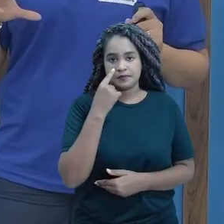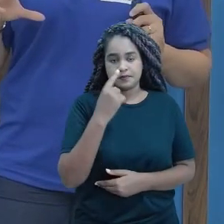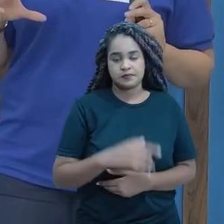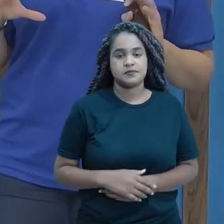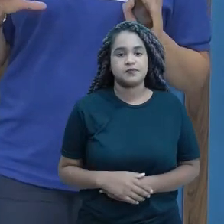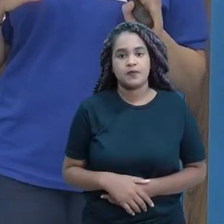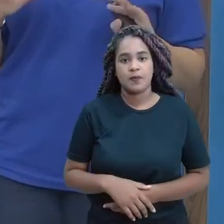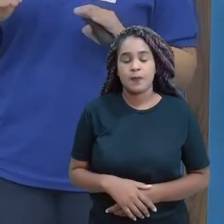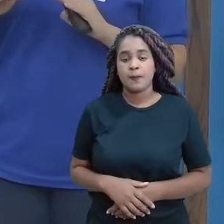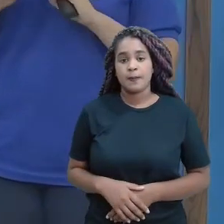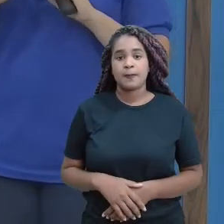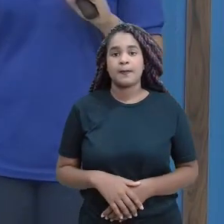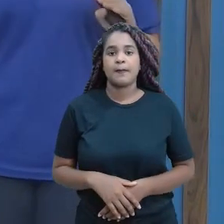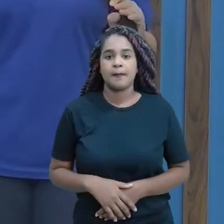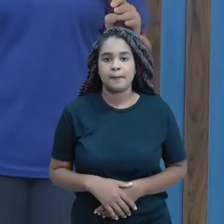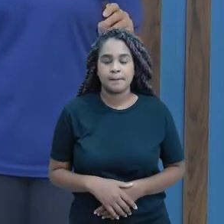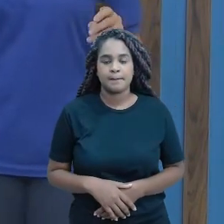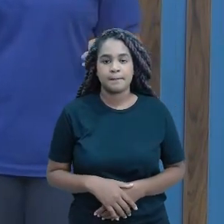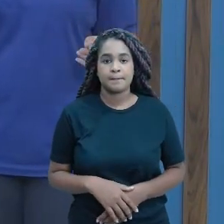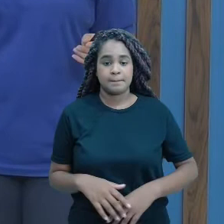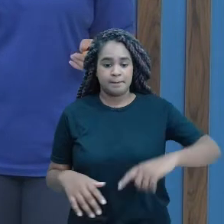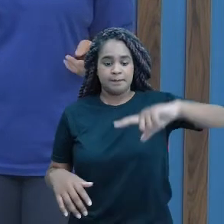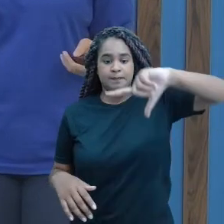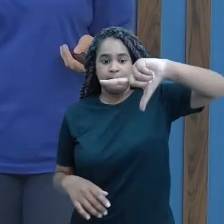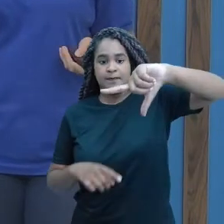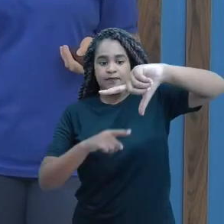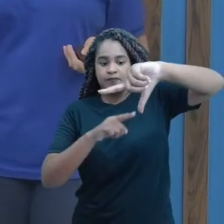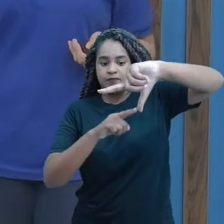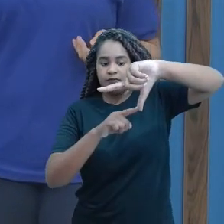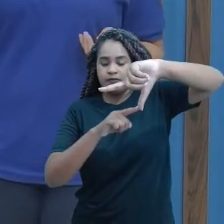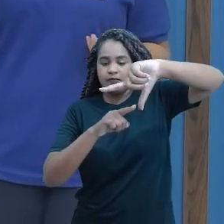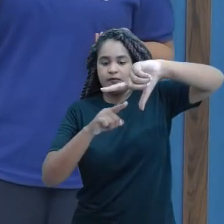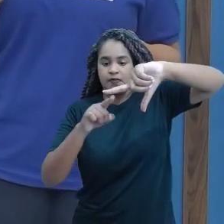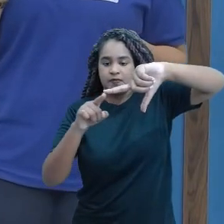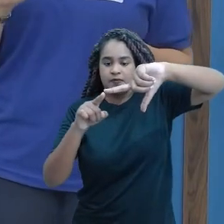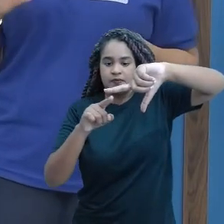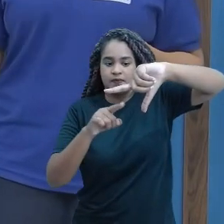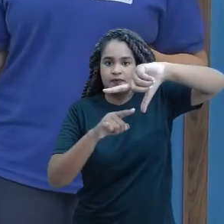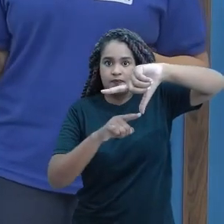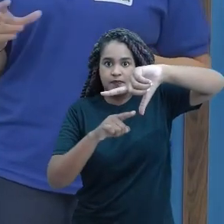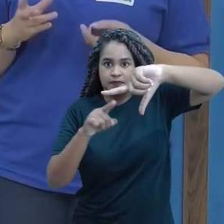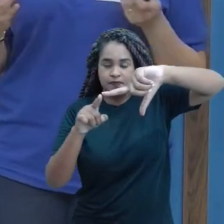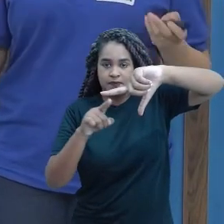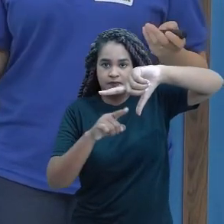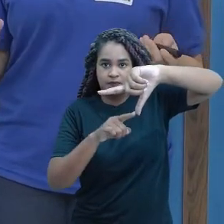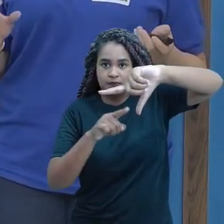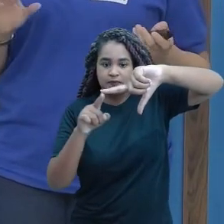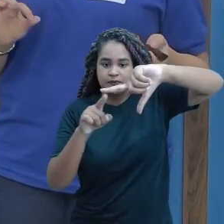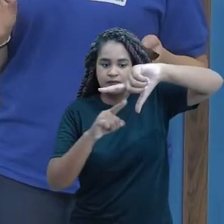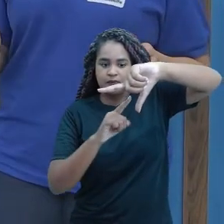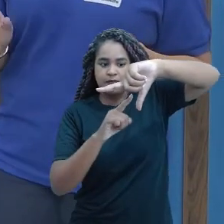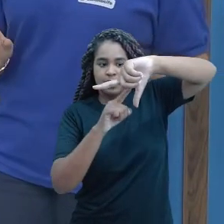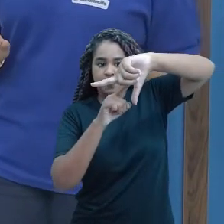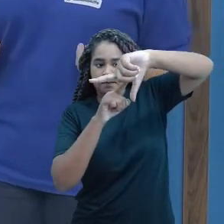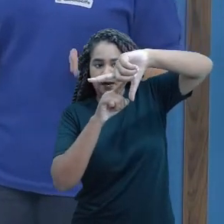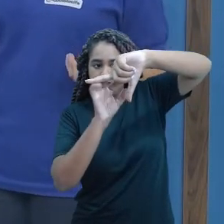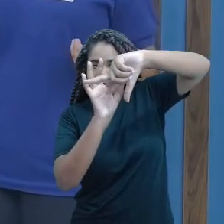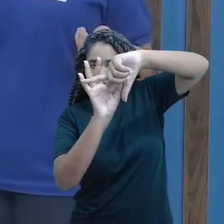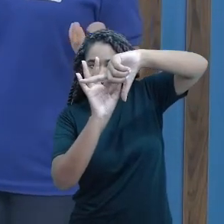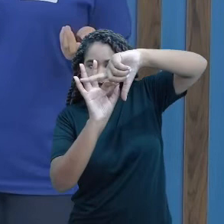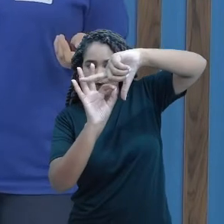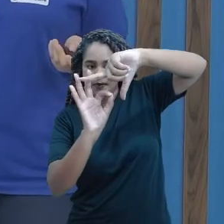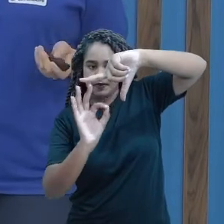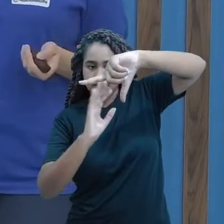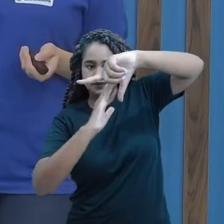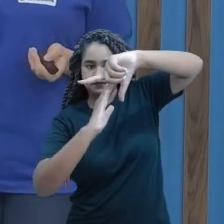triângulo retângulo, que ele está apoiado na hipotenusa, a gente viu que ela vai ser dividida, a hipotenusa, em dois pedacinhos.